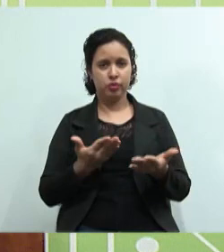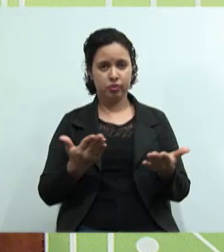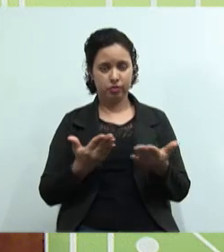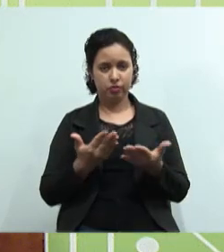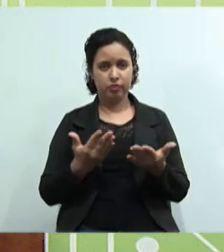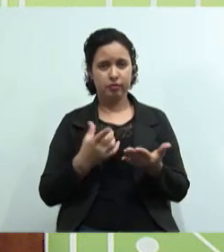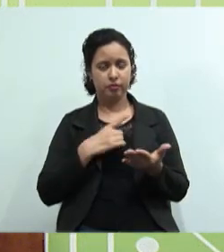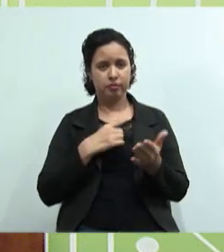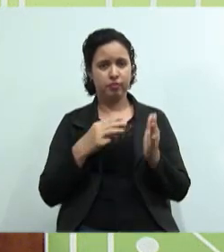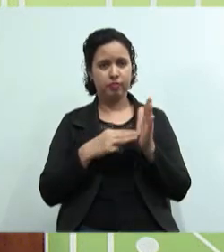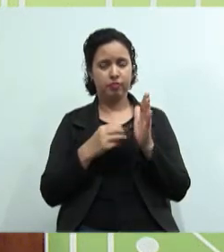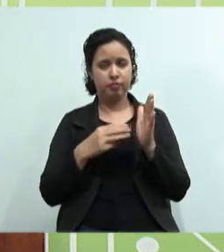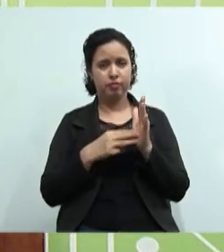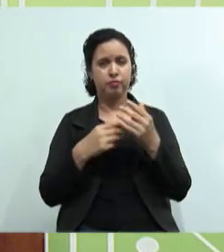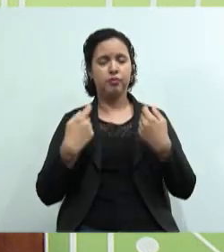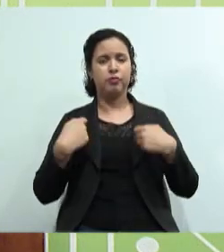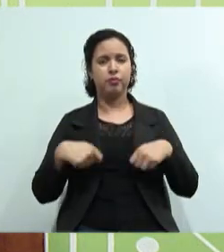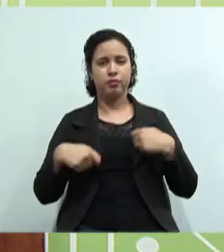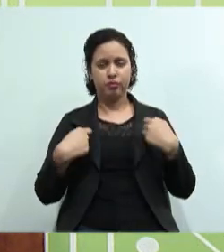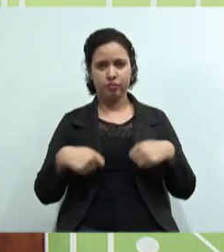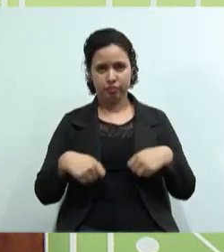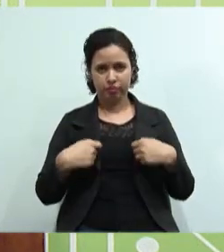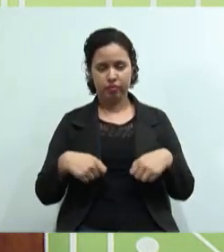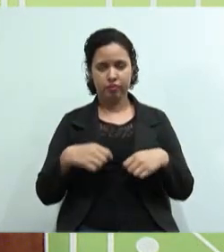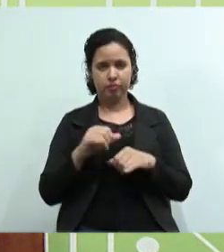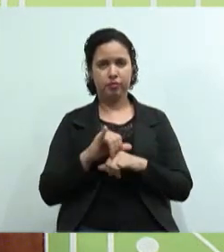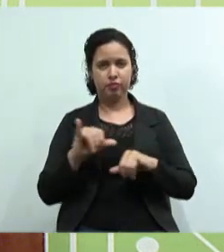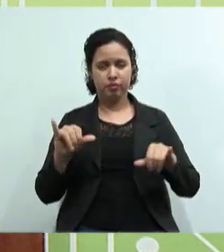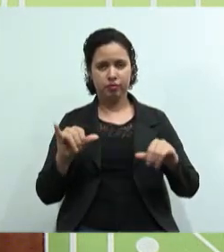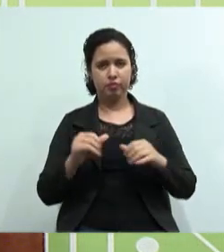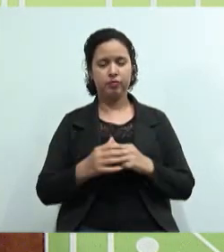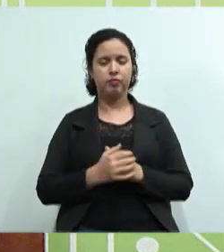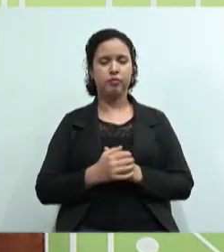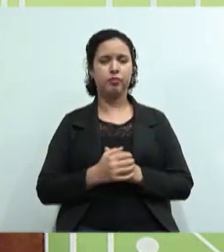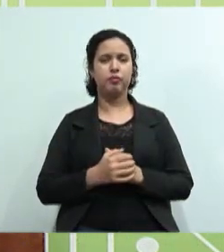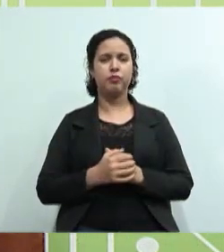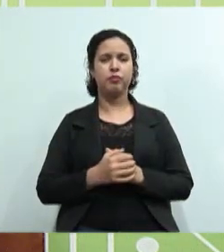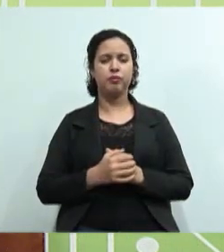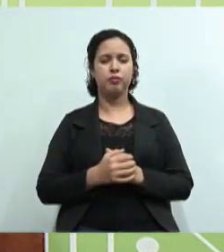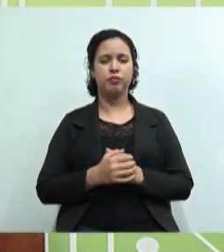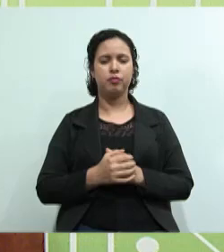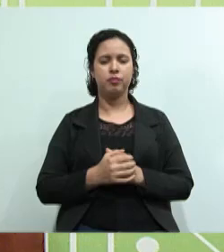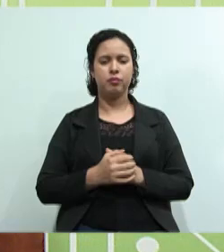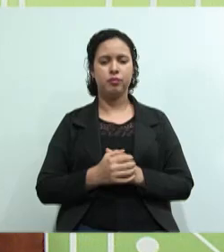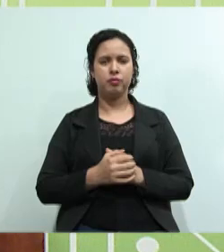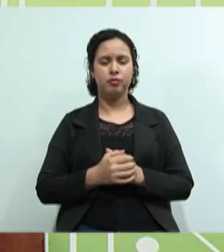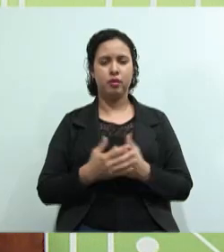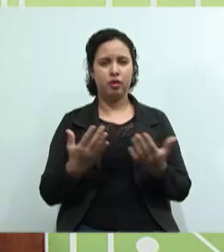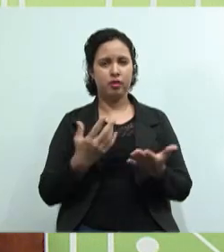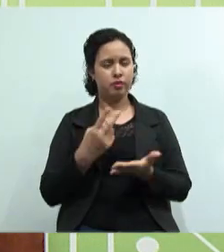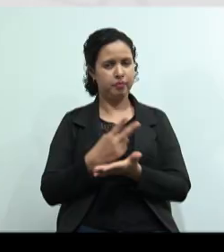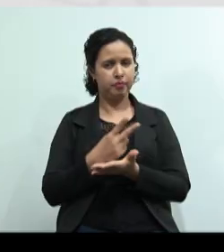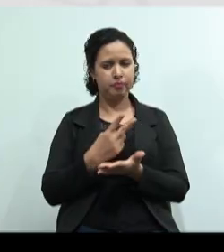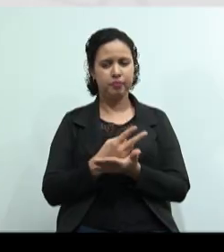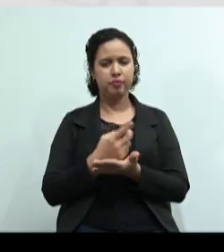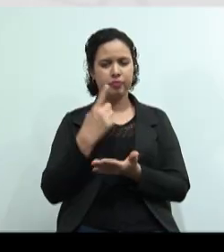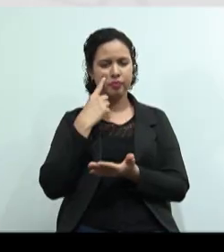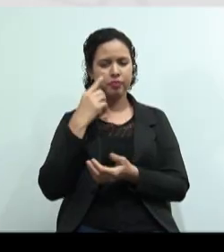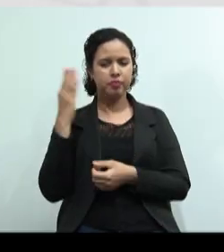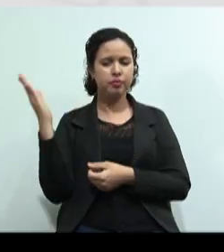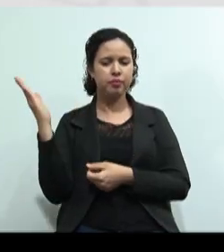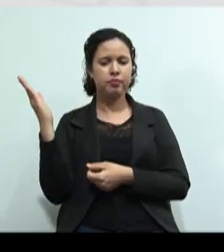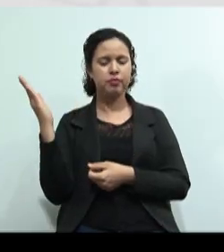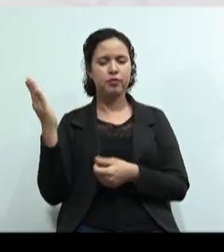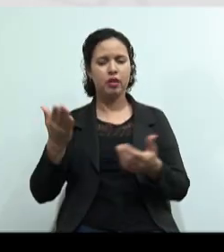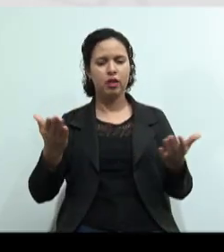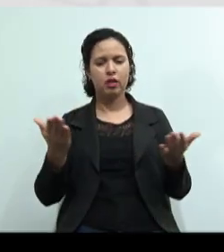essas metodologias, vocês vão precisar dessas informações, correto? Vamos continuar então lá no slide. Agora nós